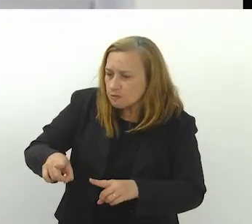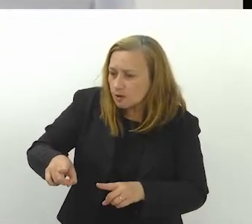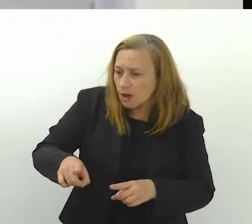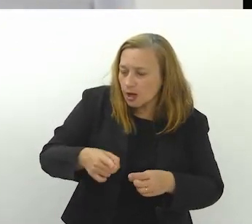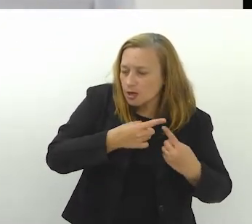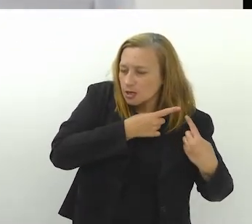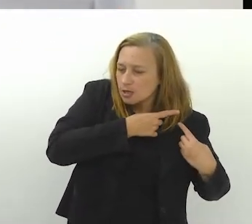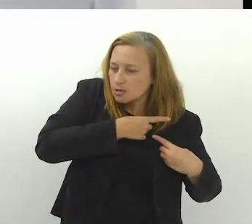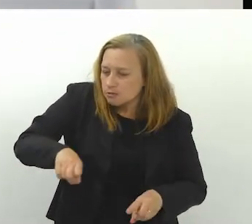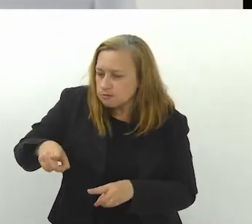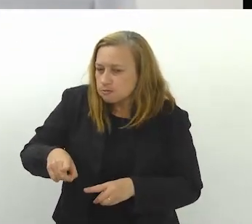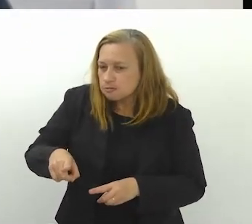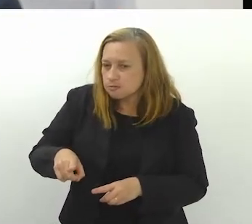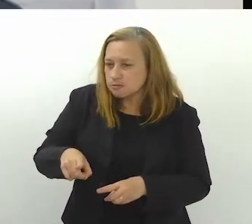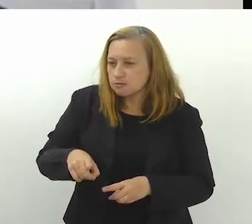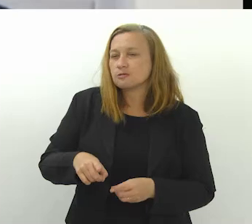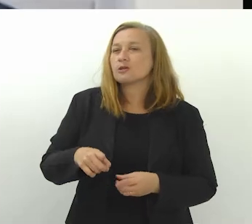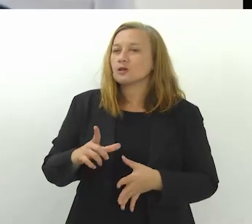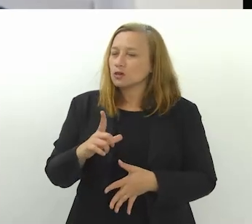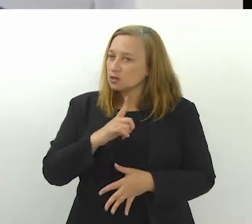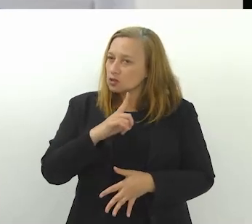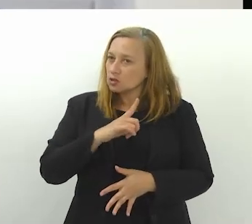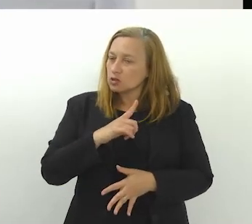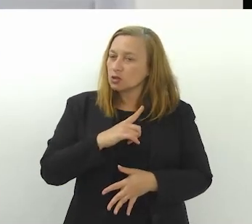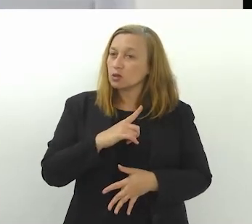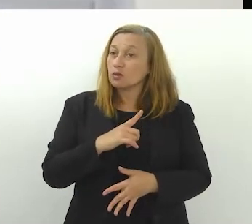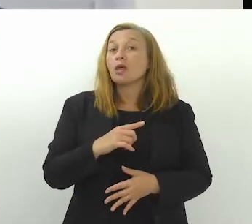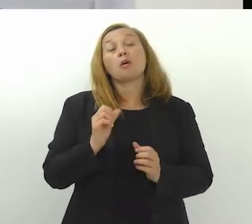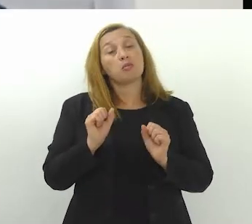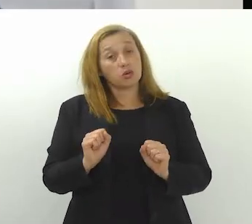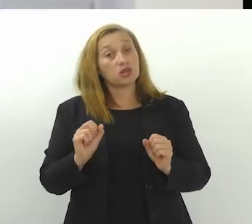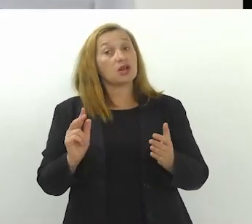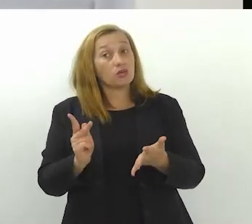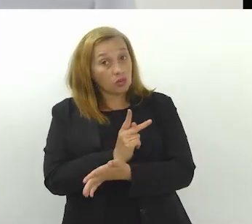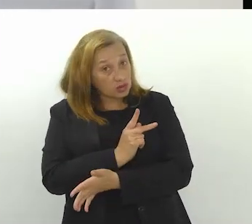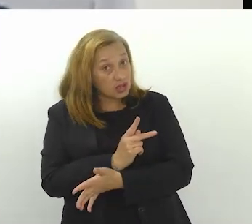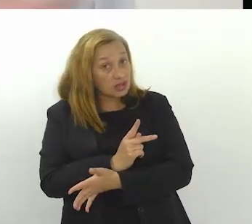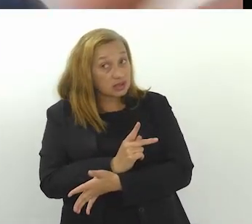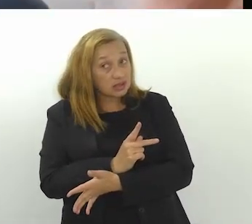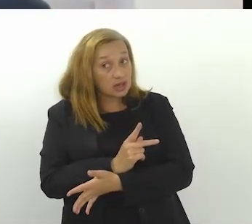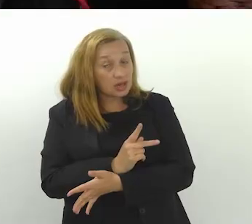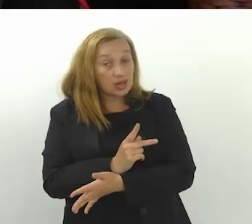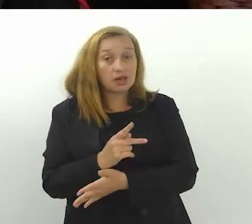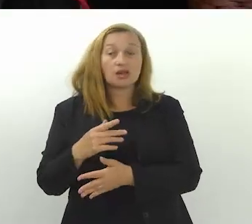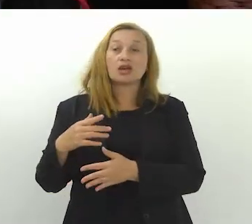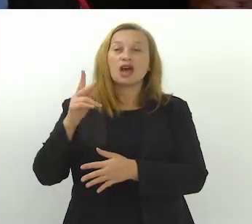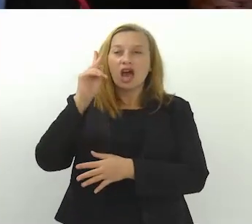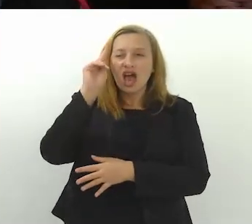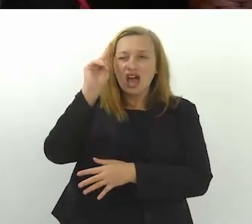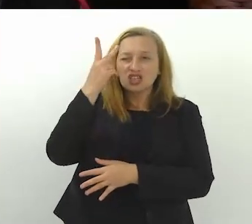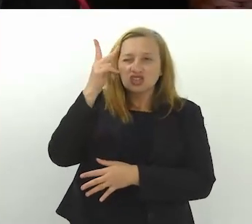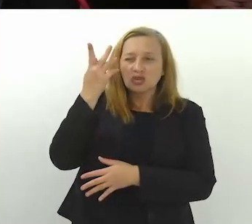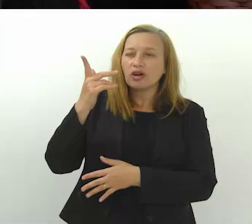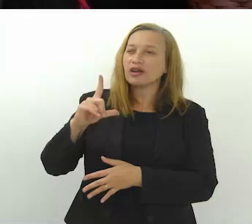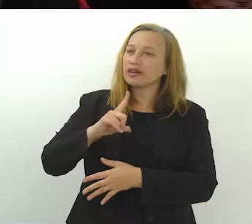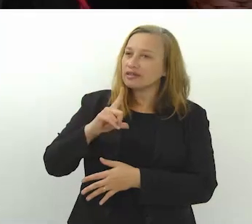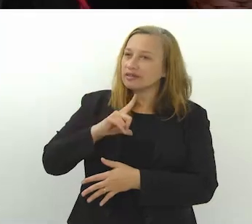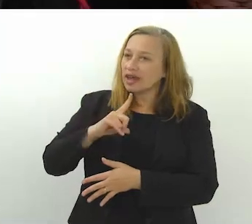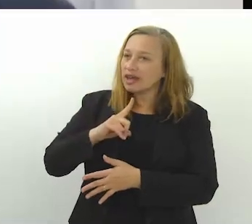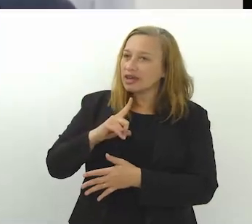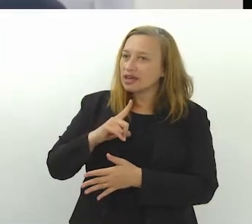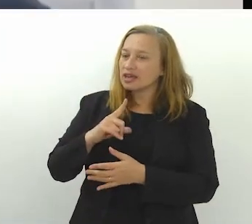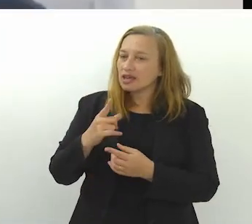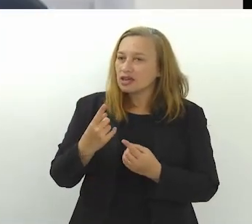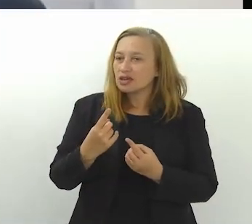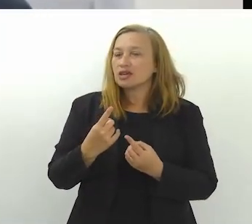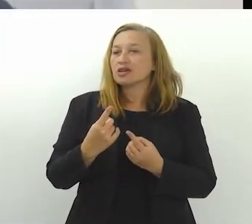muitas vezes está presente dentro do universo das torcidas, que isso poderia acontecer em Claro. função do histórico de rivalidade